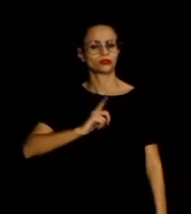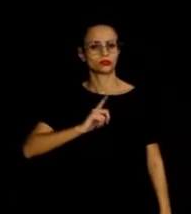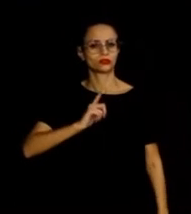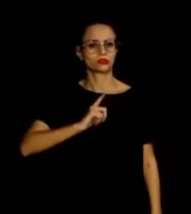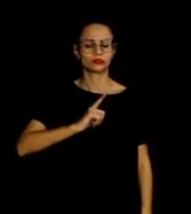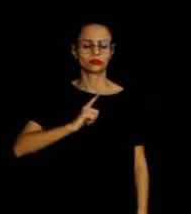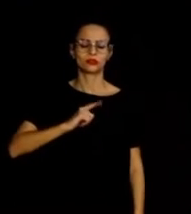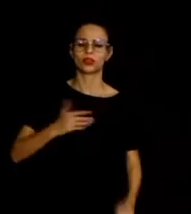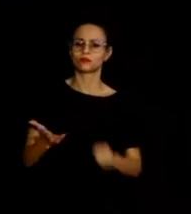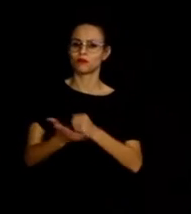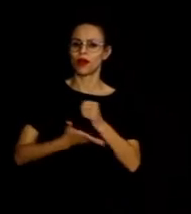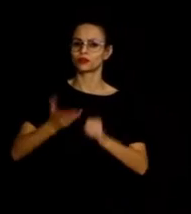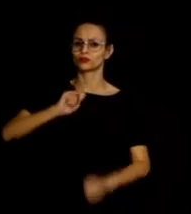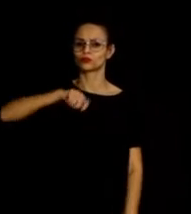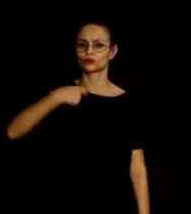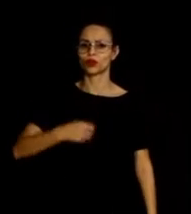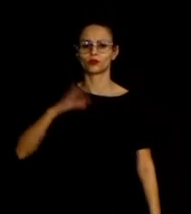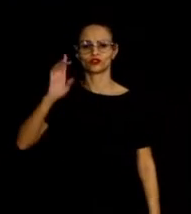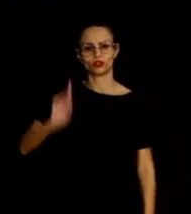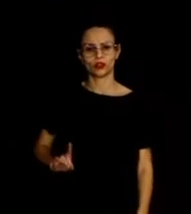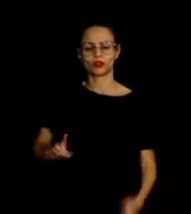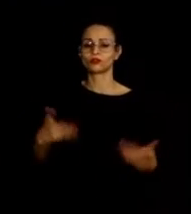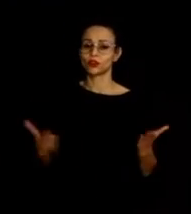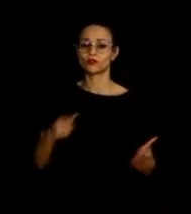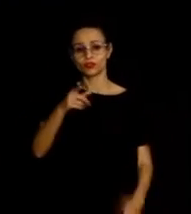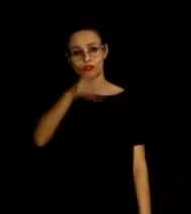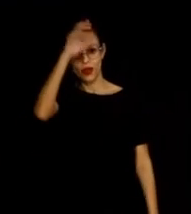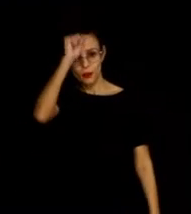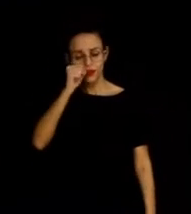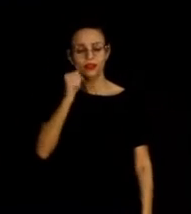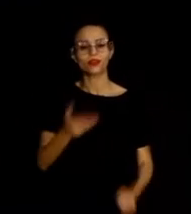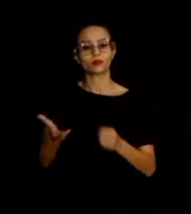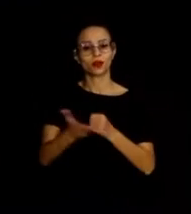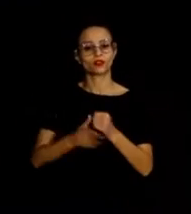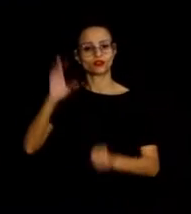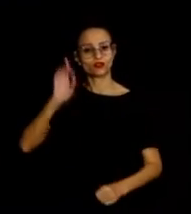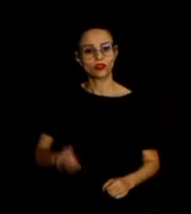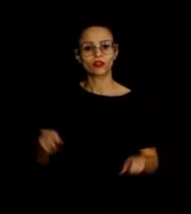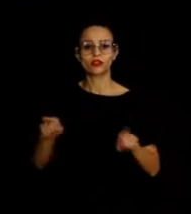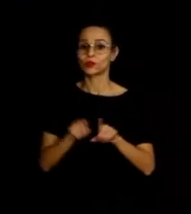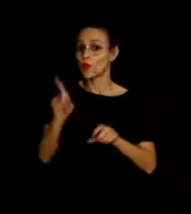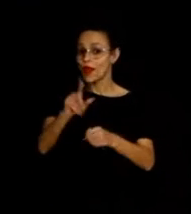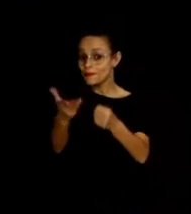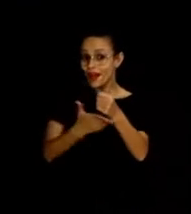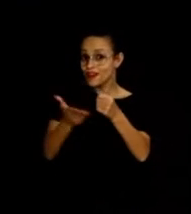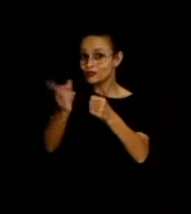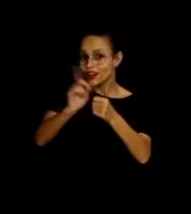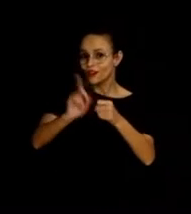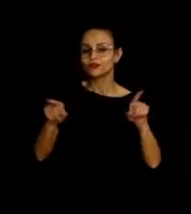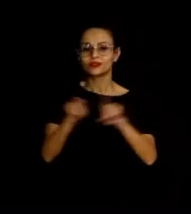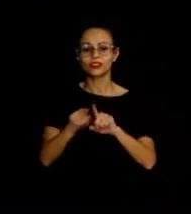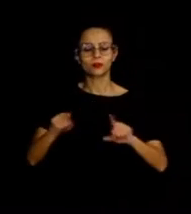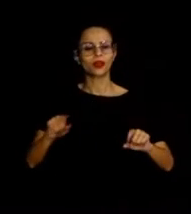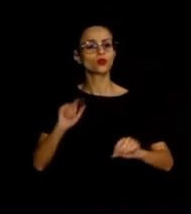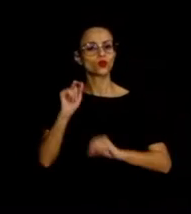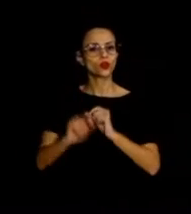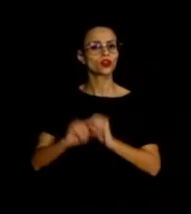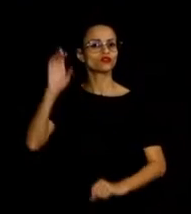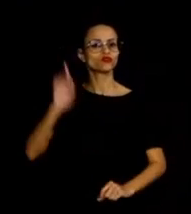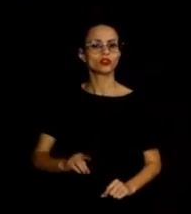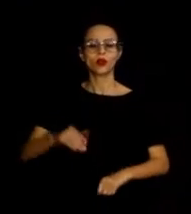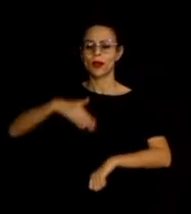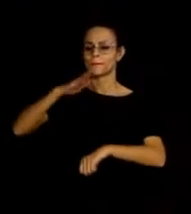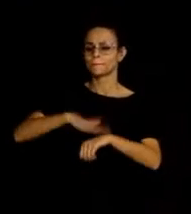algumas noções de direito e você vai aprender o direito e não é prendendo e noções vai aprender o de forma